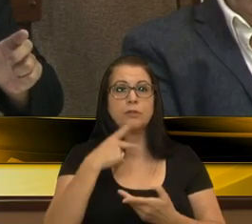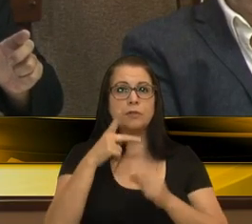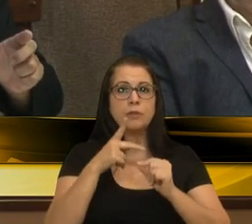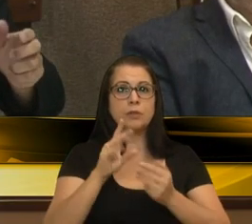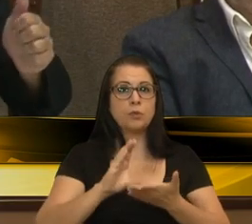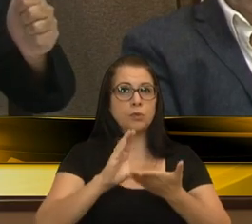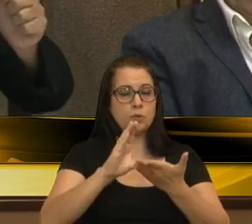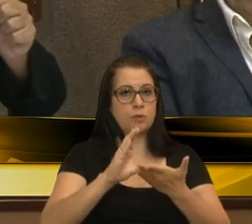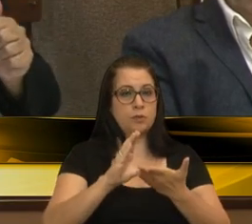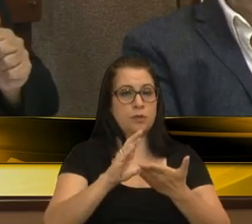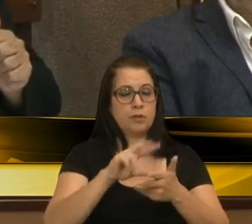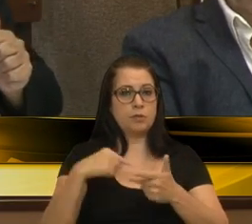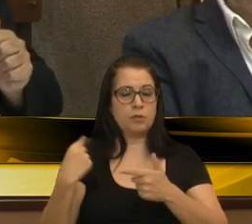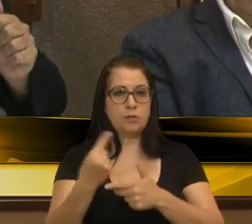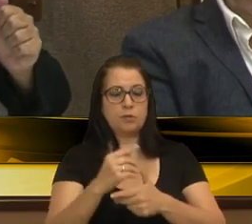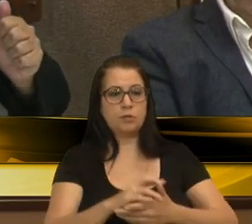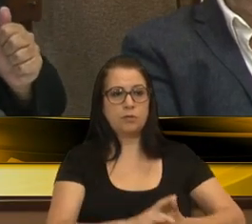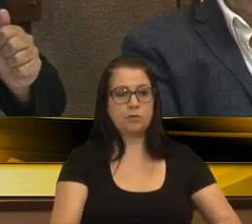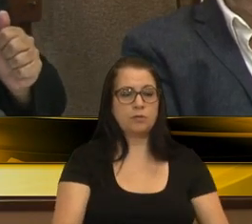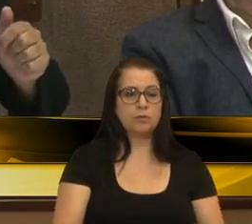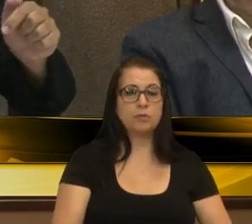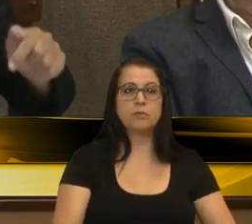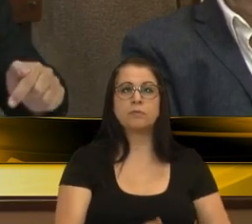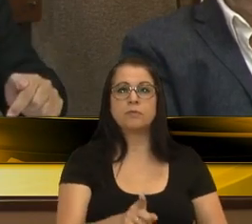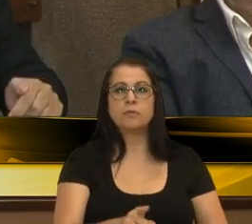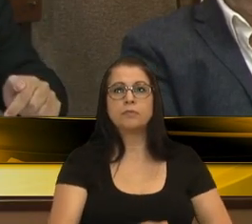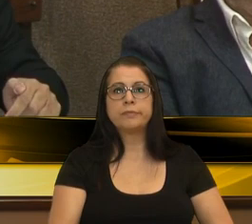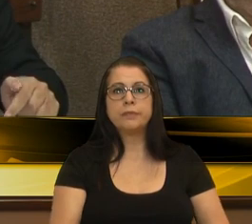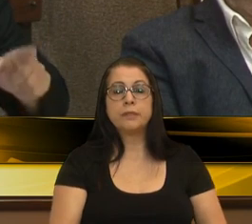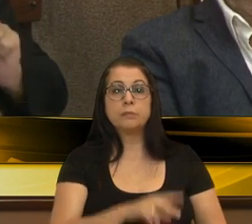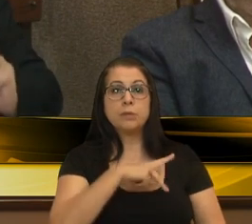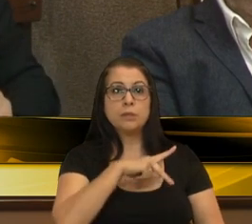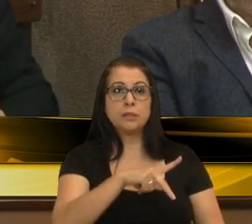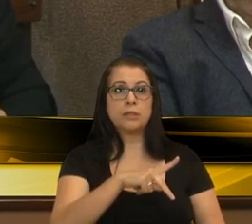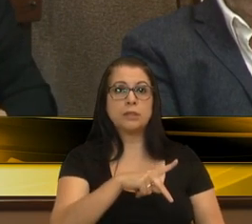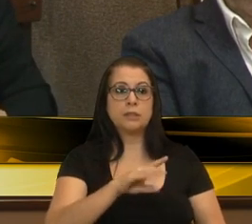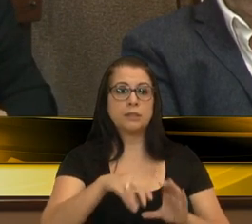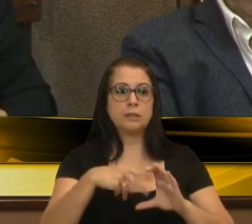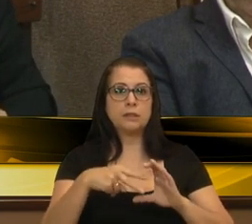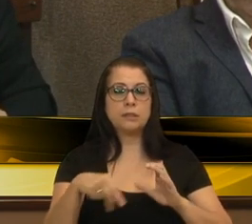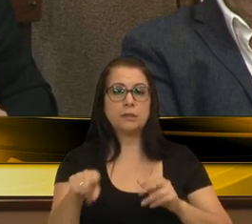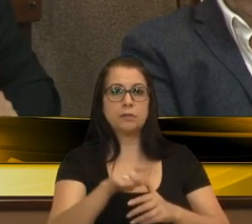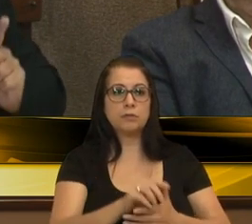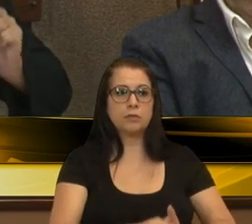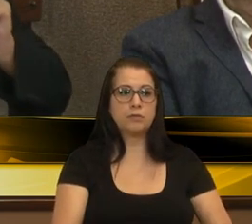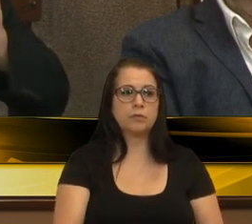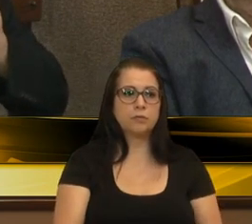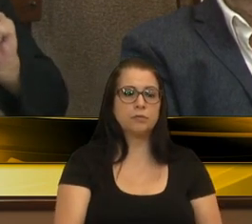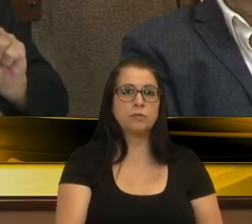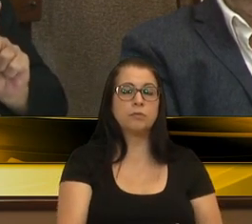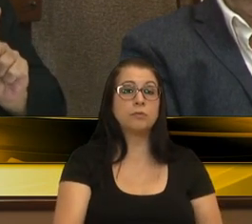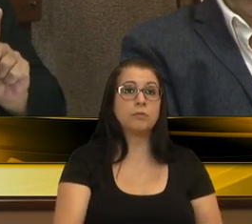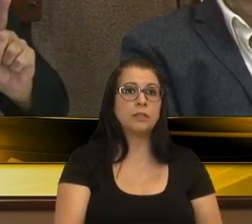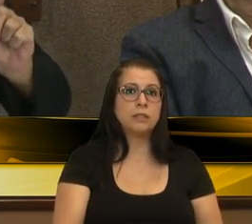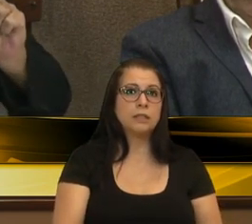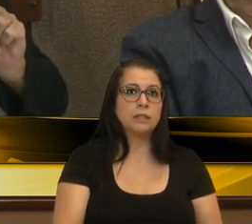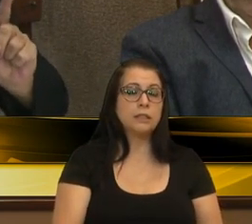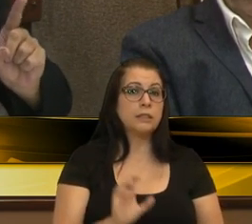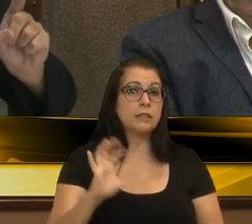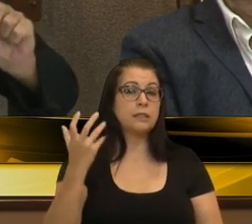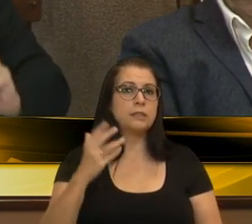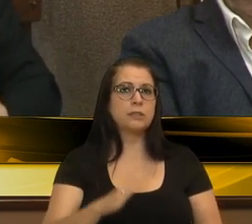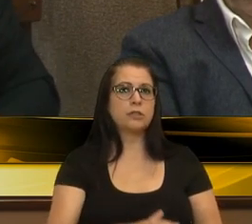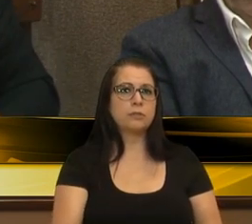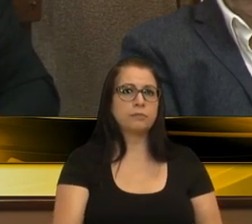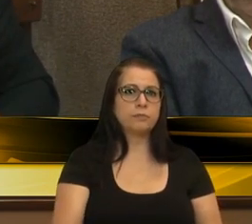Conselho Consultivo, em 2017, se não me falha a memória, a presidência da Câmara não foi convidada para uma reunião que decidiu,